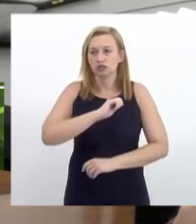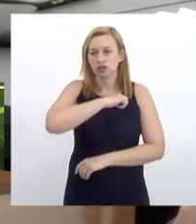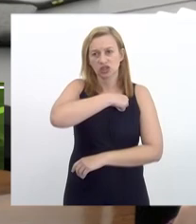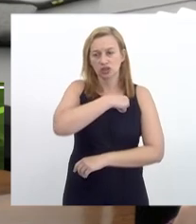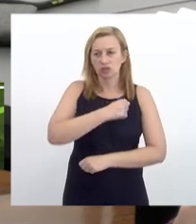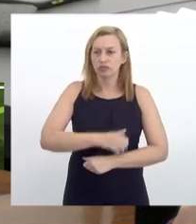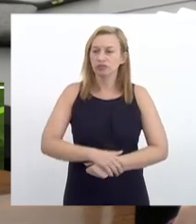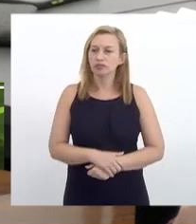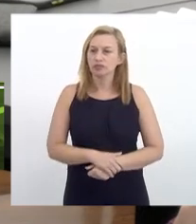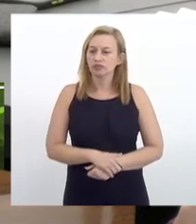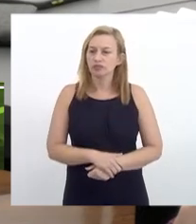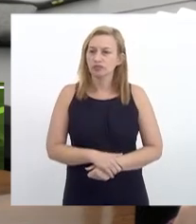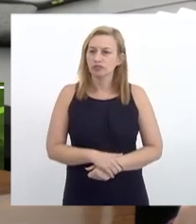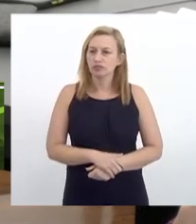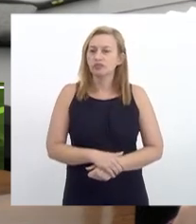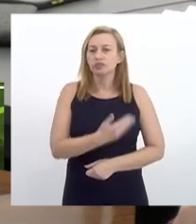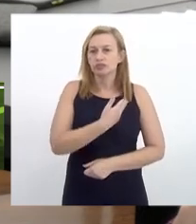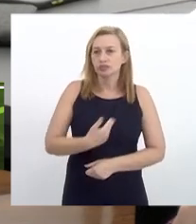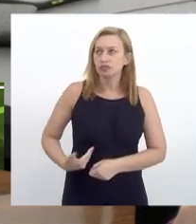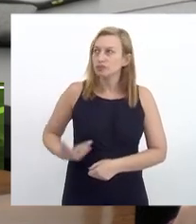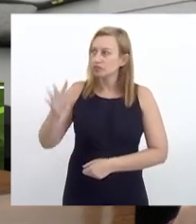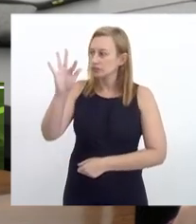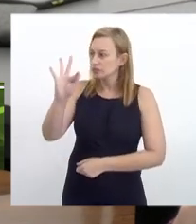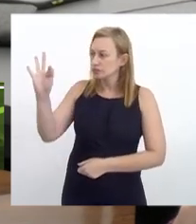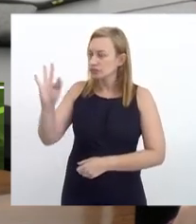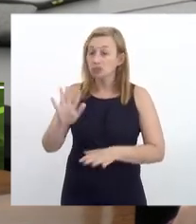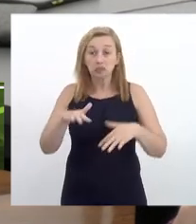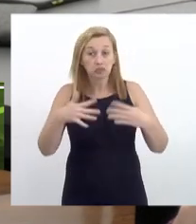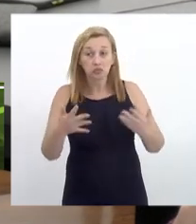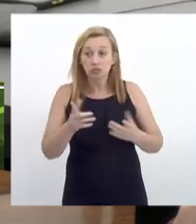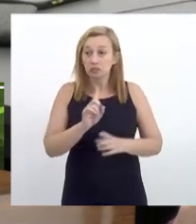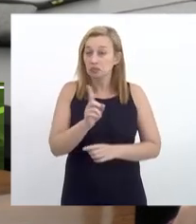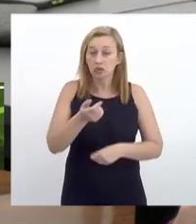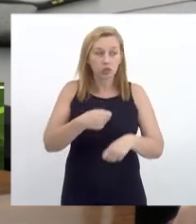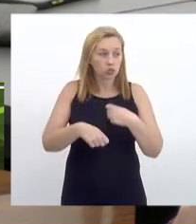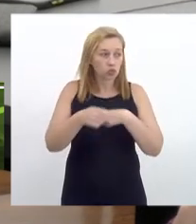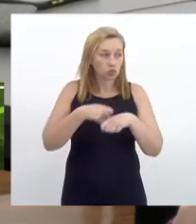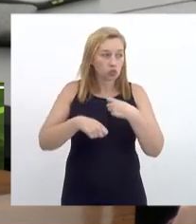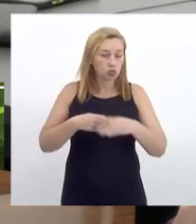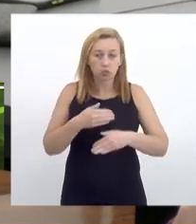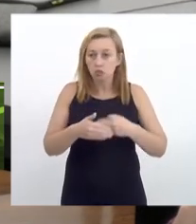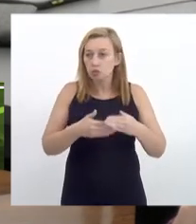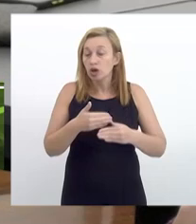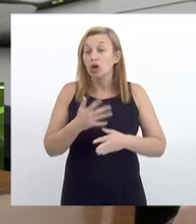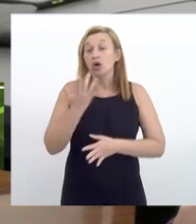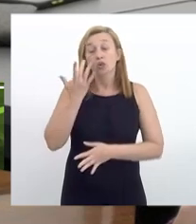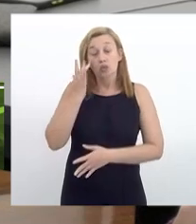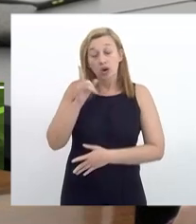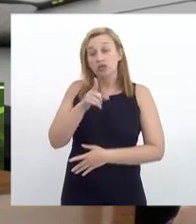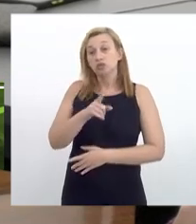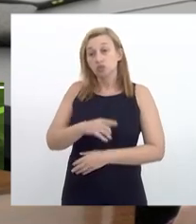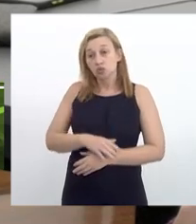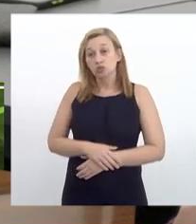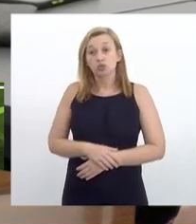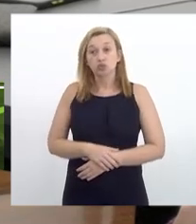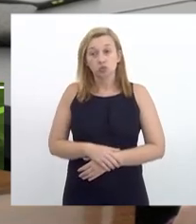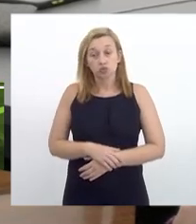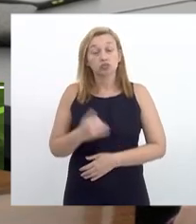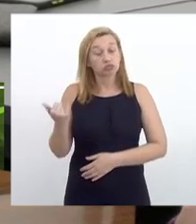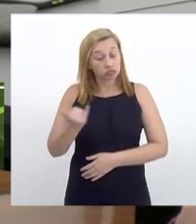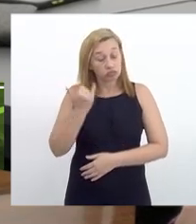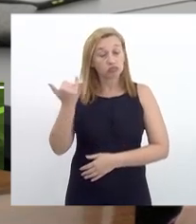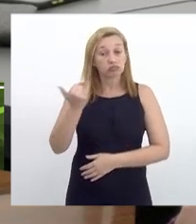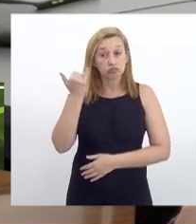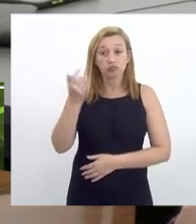Né? Do governo federal Então não economizou Nesse processo E eu acho Que isso É importante A